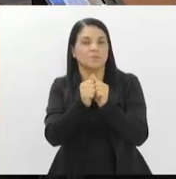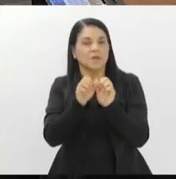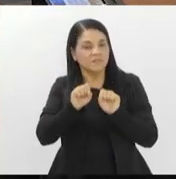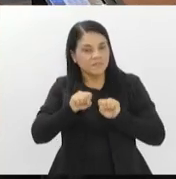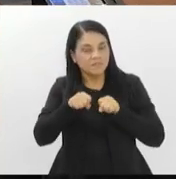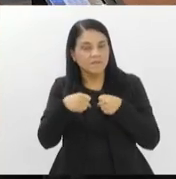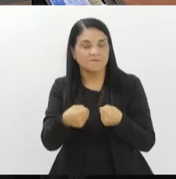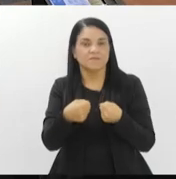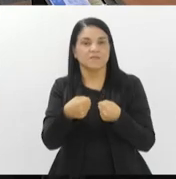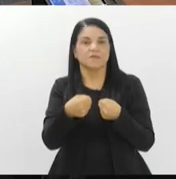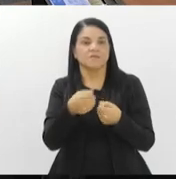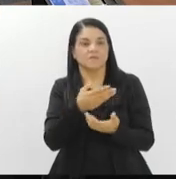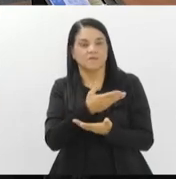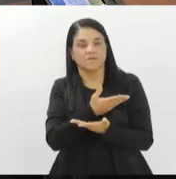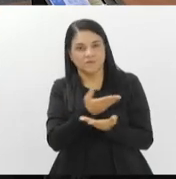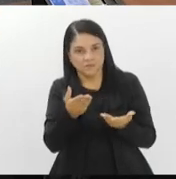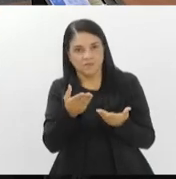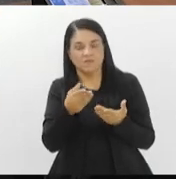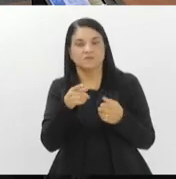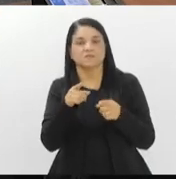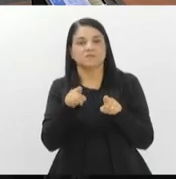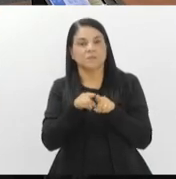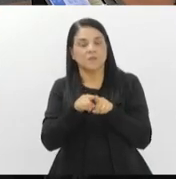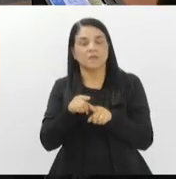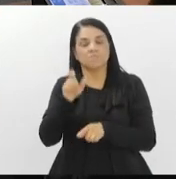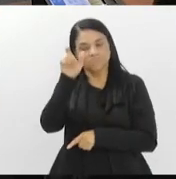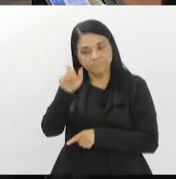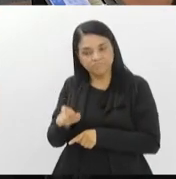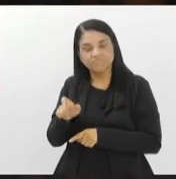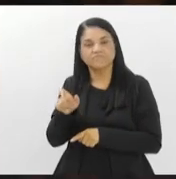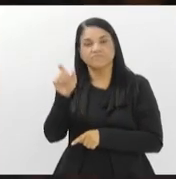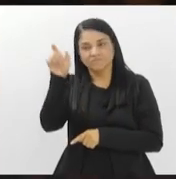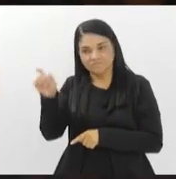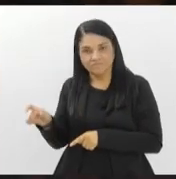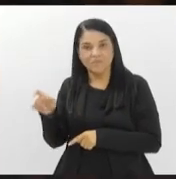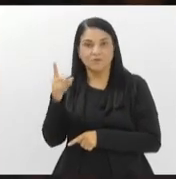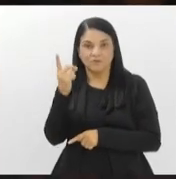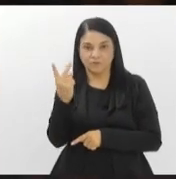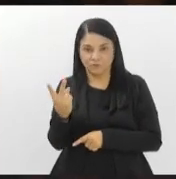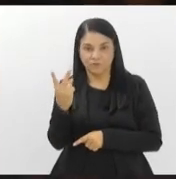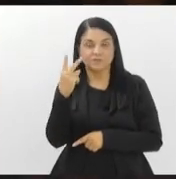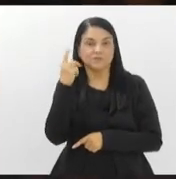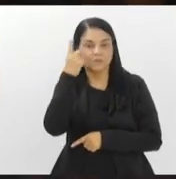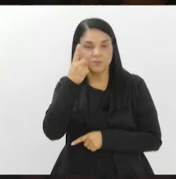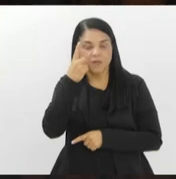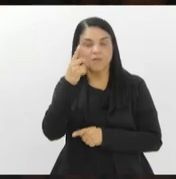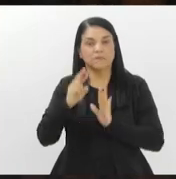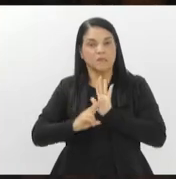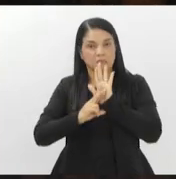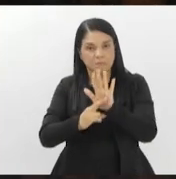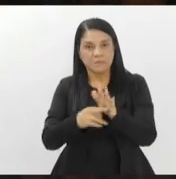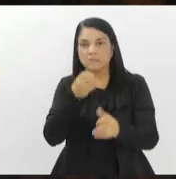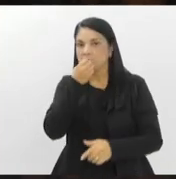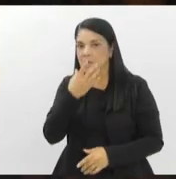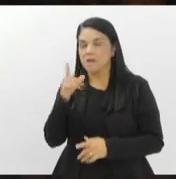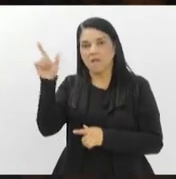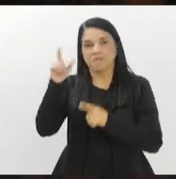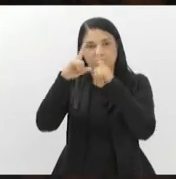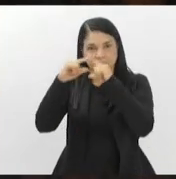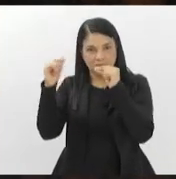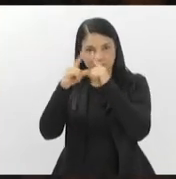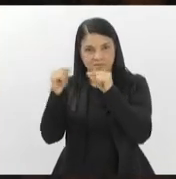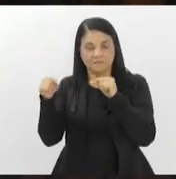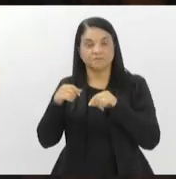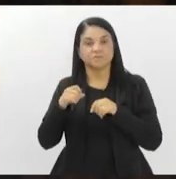Luiz Paulo e a deputada Marta Rocha brilhantemente representaram muito bem lá em Brasília. A gente fica muito feliz que o nosso parlamento tenha